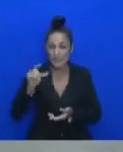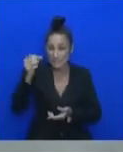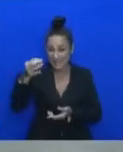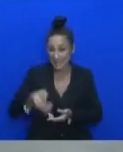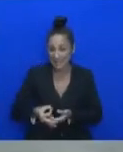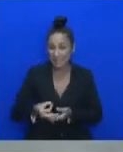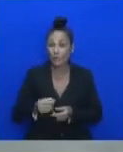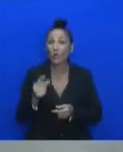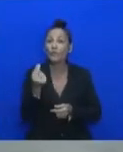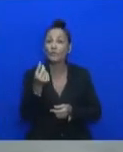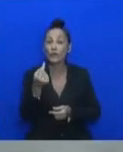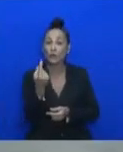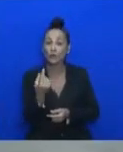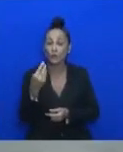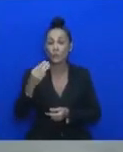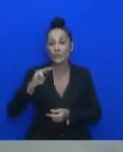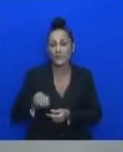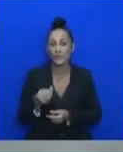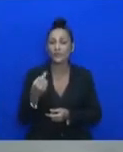de